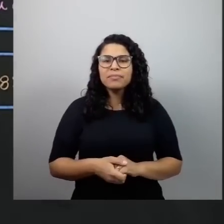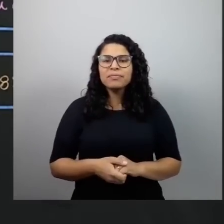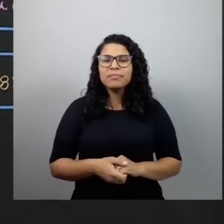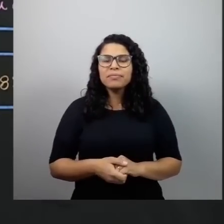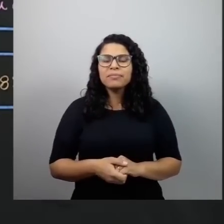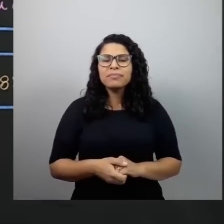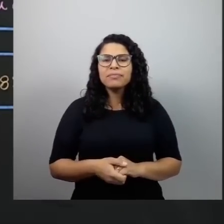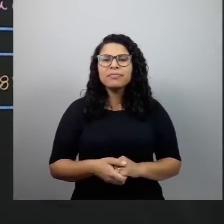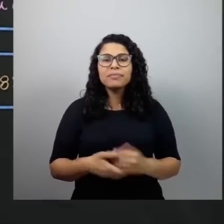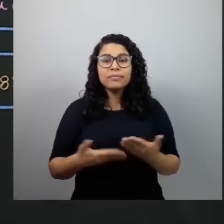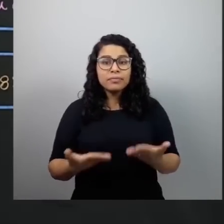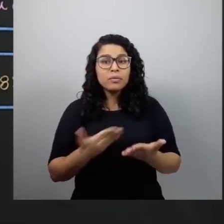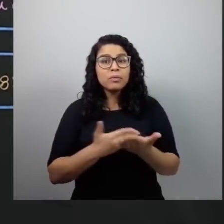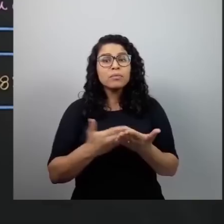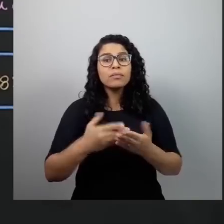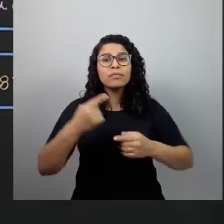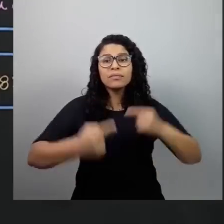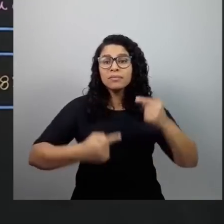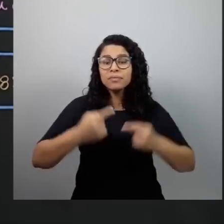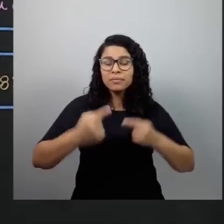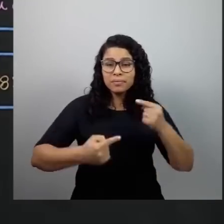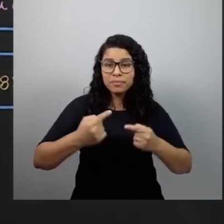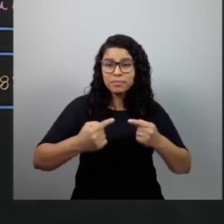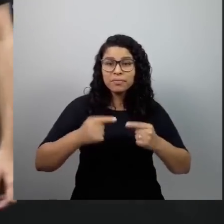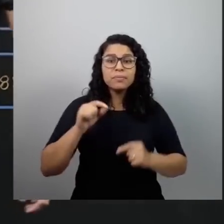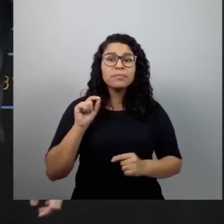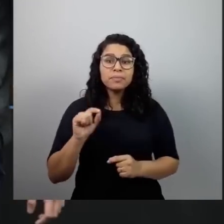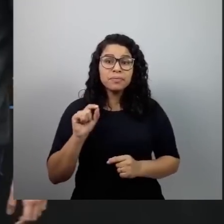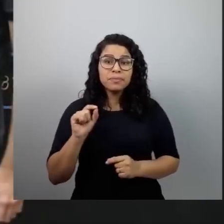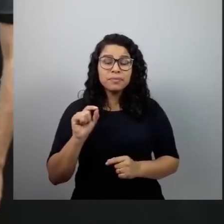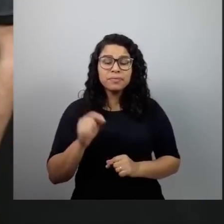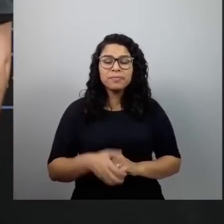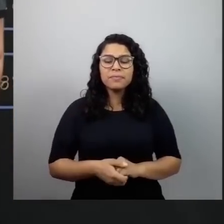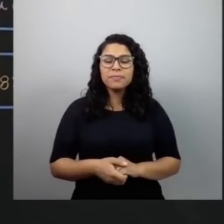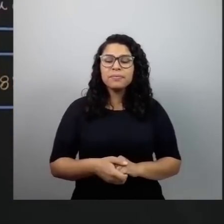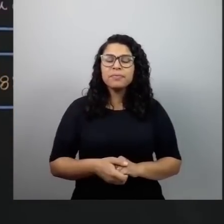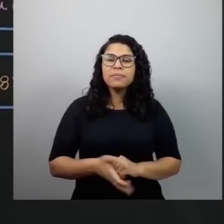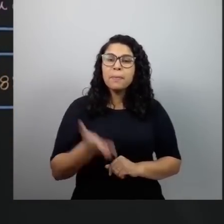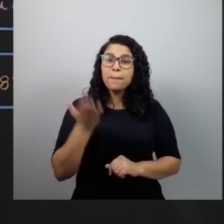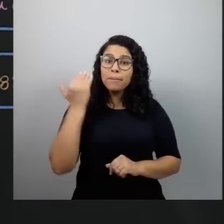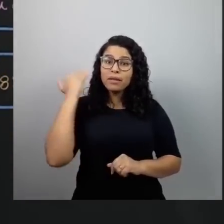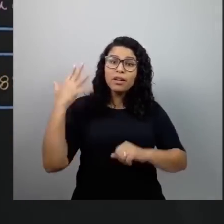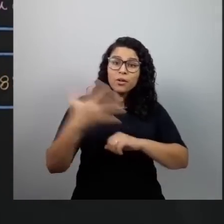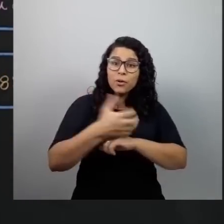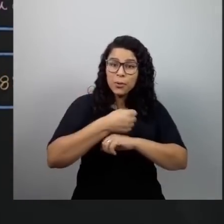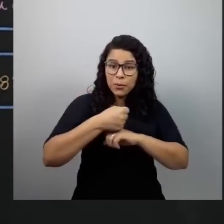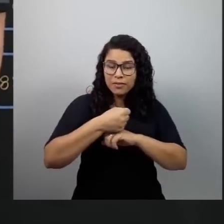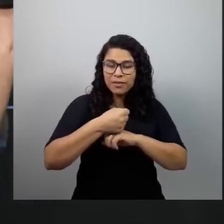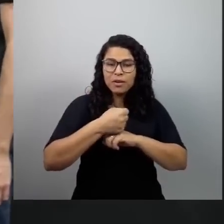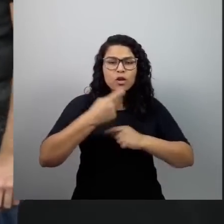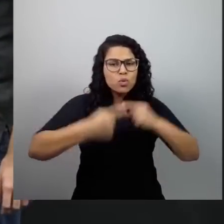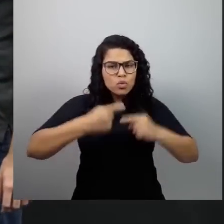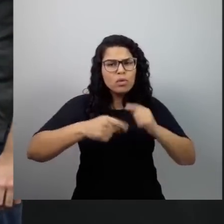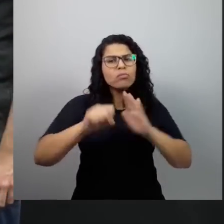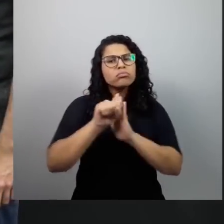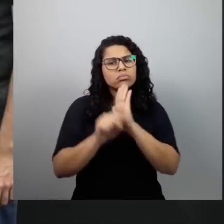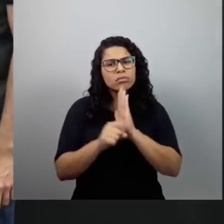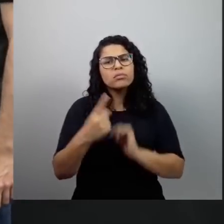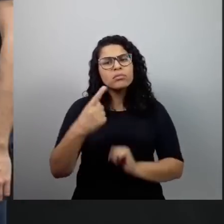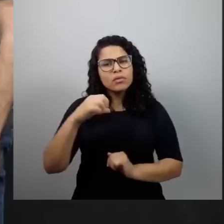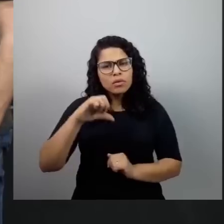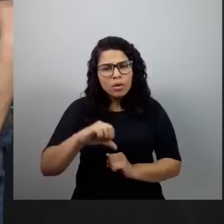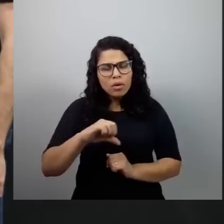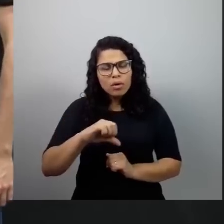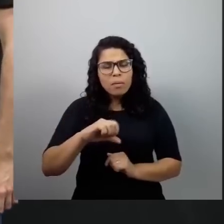demorou bastante. A gente vai iniciar nossa discussão falando de um passado colonial. Nossa discussão é sobre o século